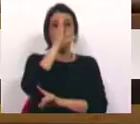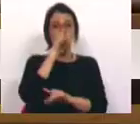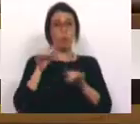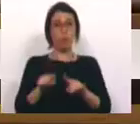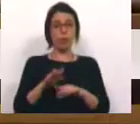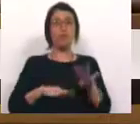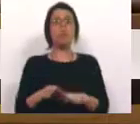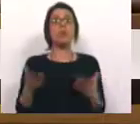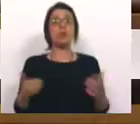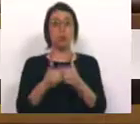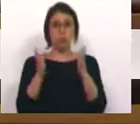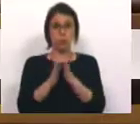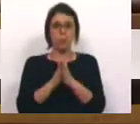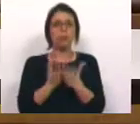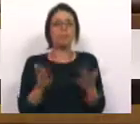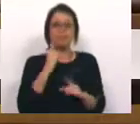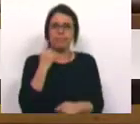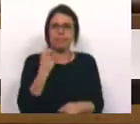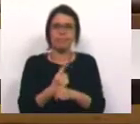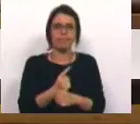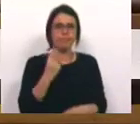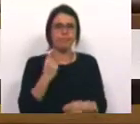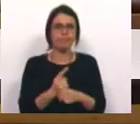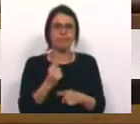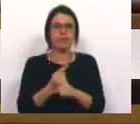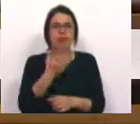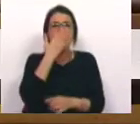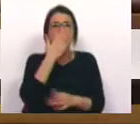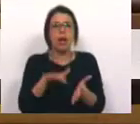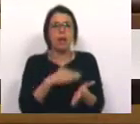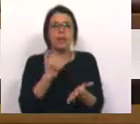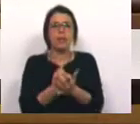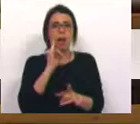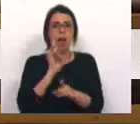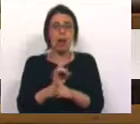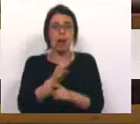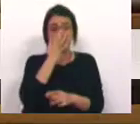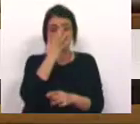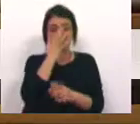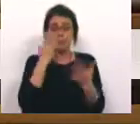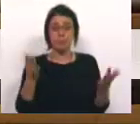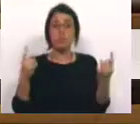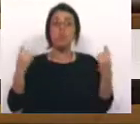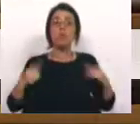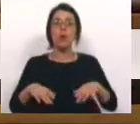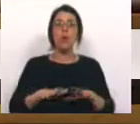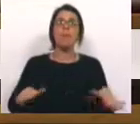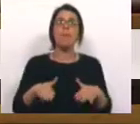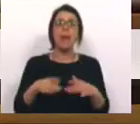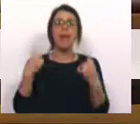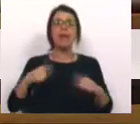governo fez com que tudo ficasse na mesma, como sempre tinha sido, e por isso só as